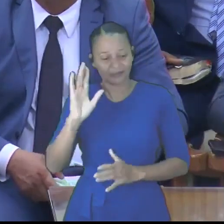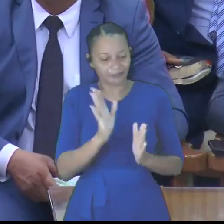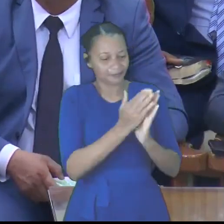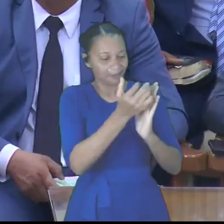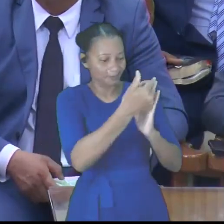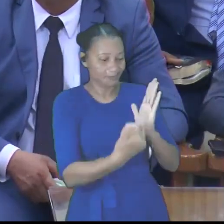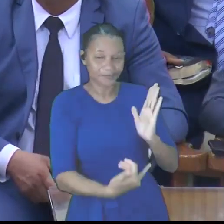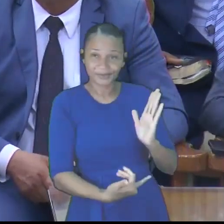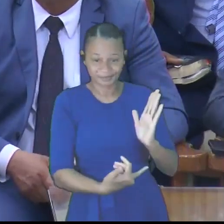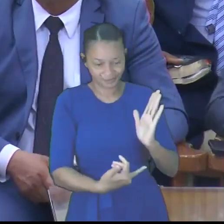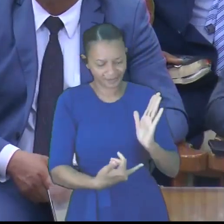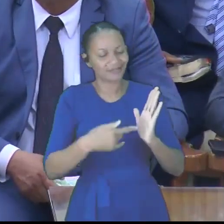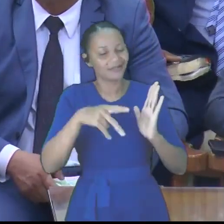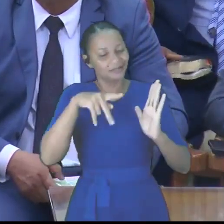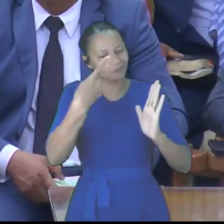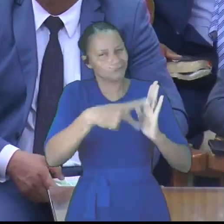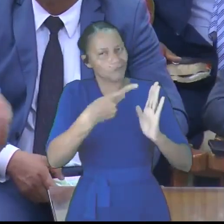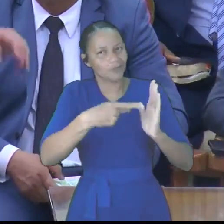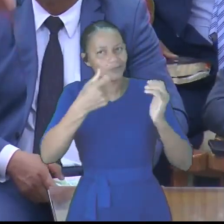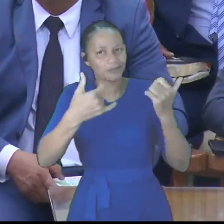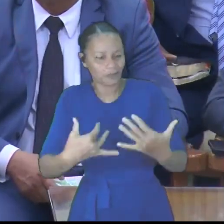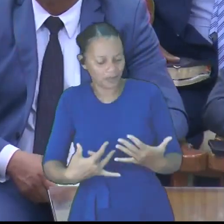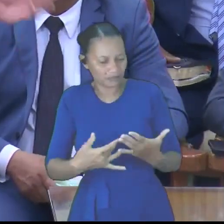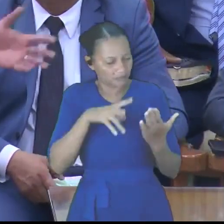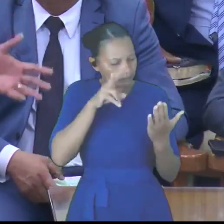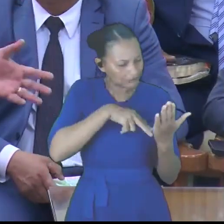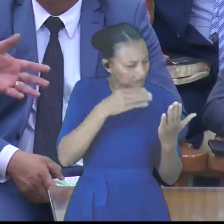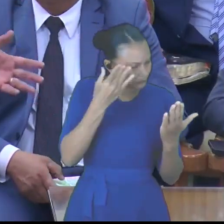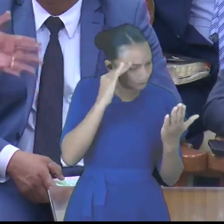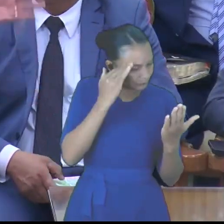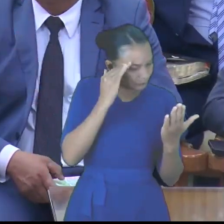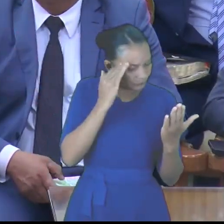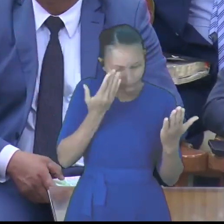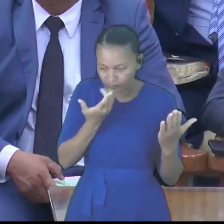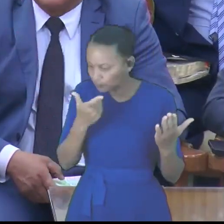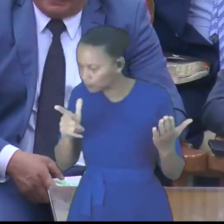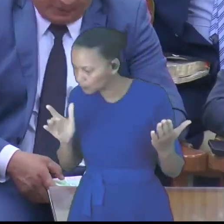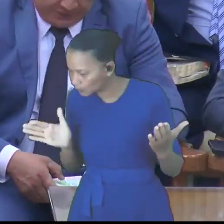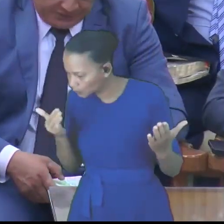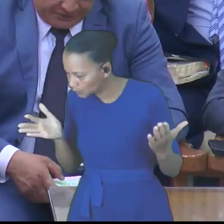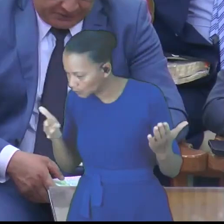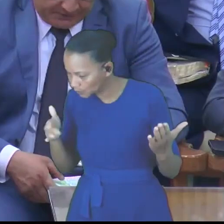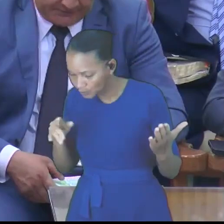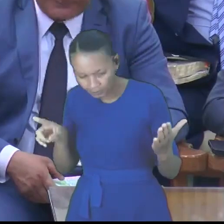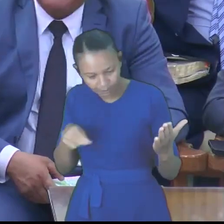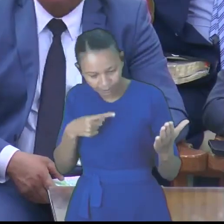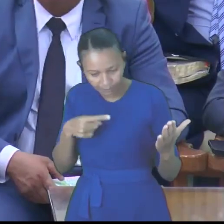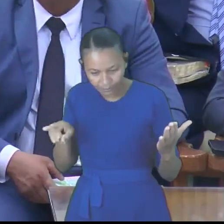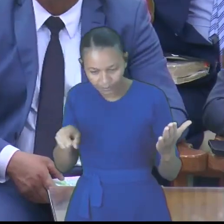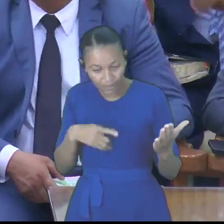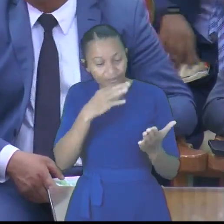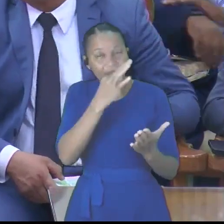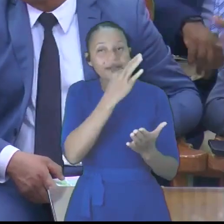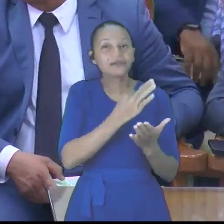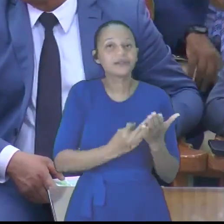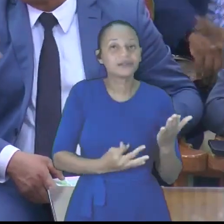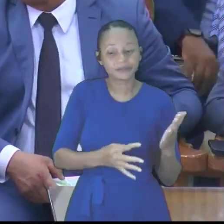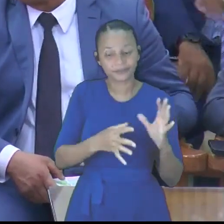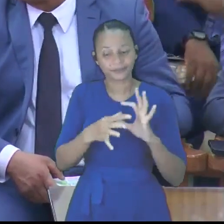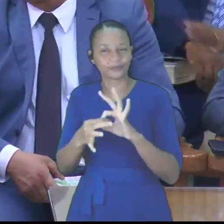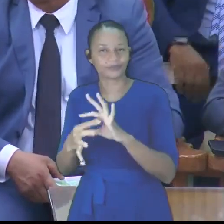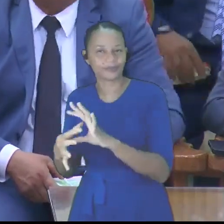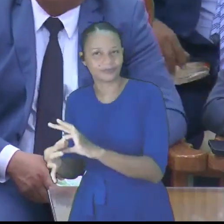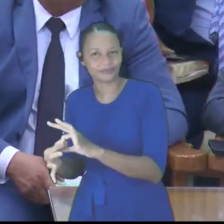explica-se a si mesma. Você lê uma coisa no lugar, não entende, vai entender. É a lei do texto e do